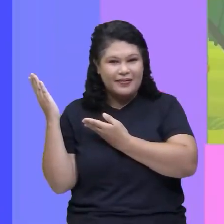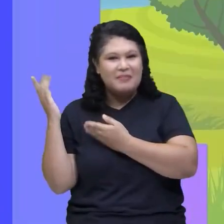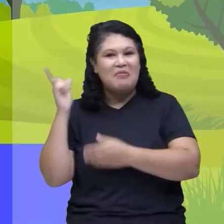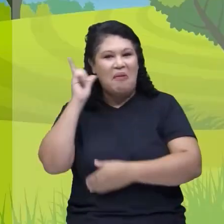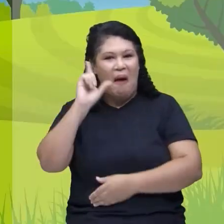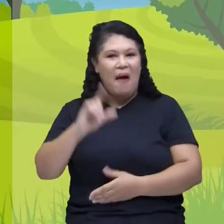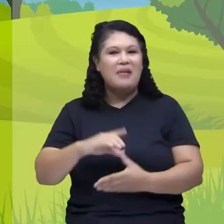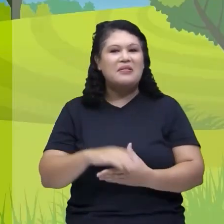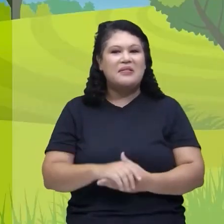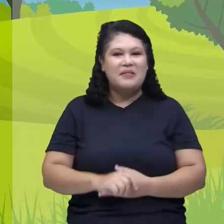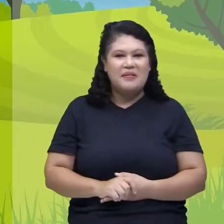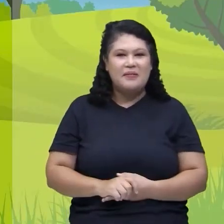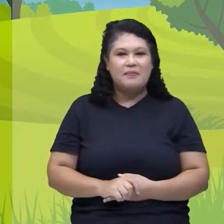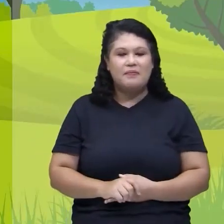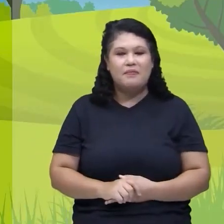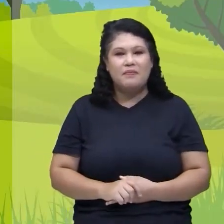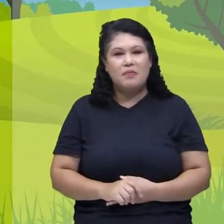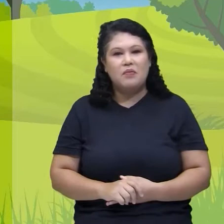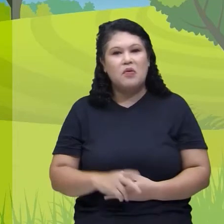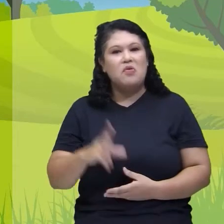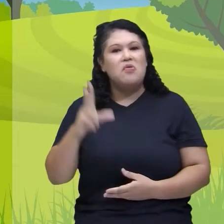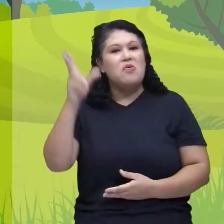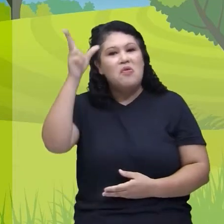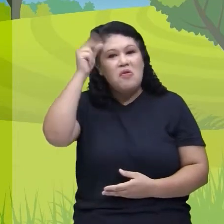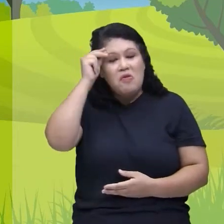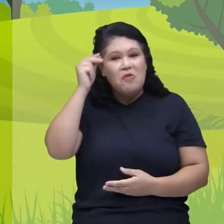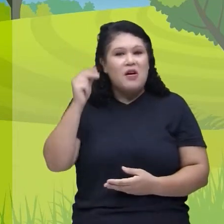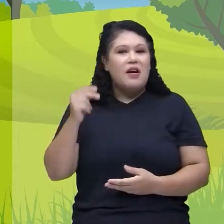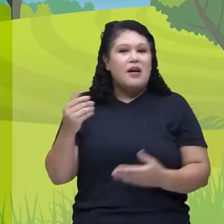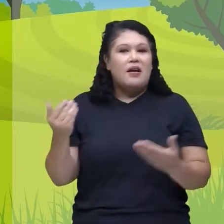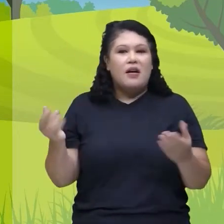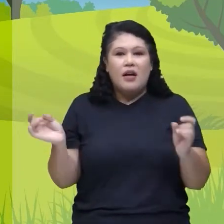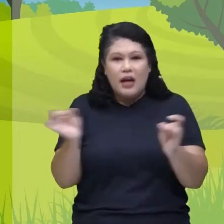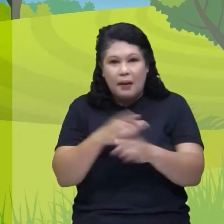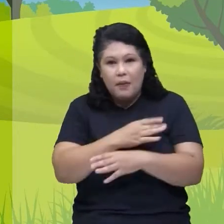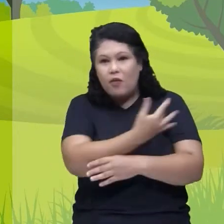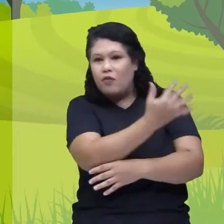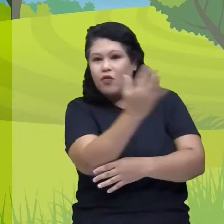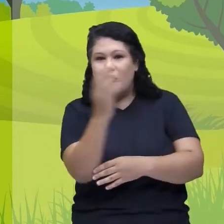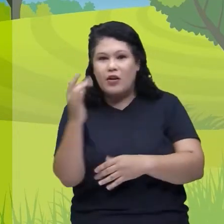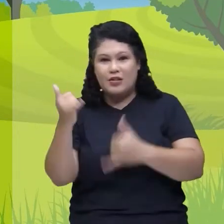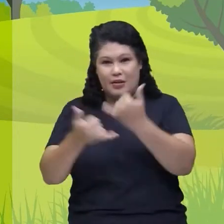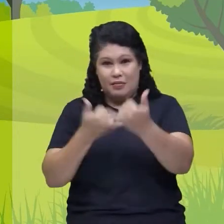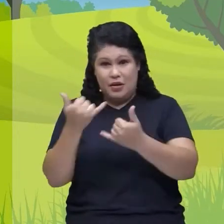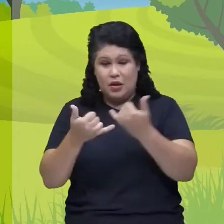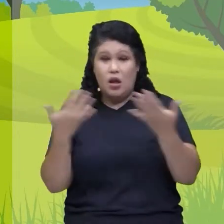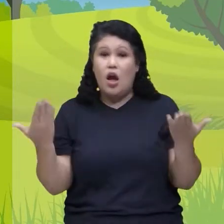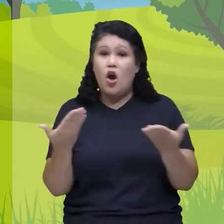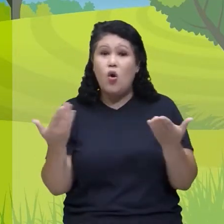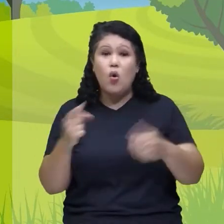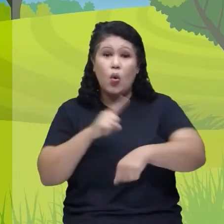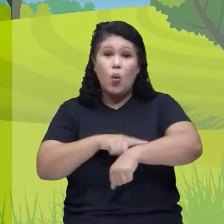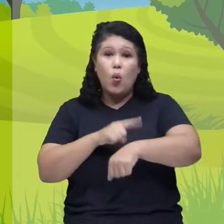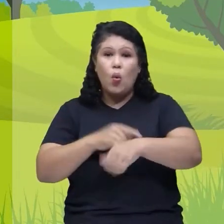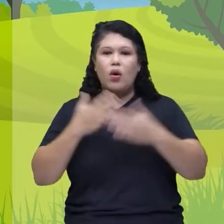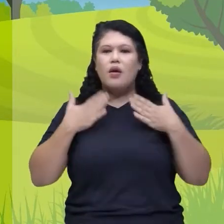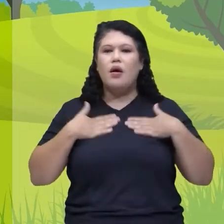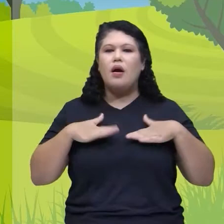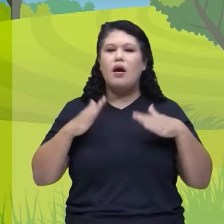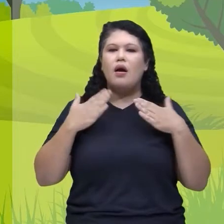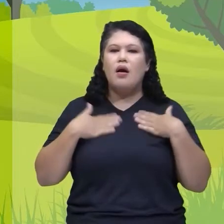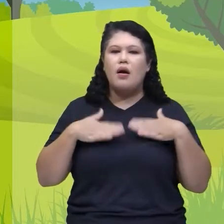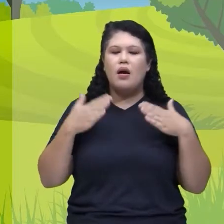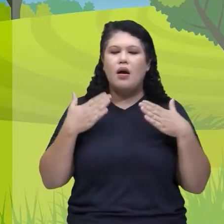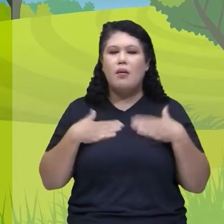Conseguimos. Ufa, acabamos nossa brincadeira da floresta. Agora chegou a hora de a gente se acalmar, ficar calminho, tranquilo. Você vai